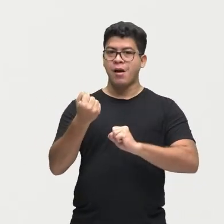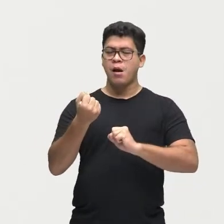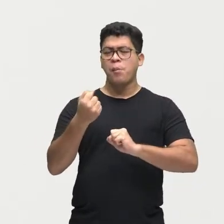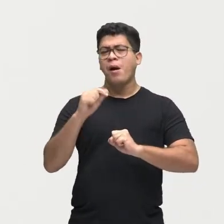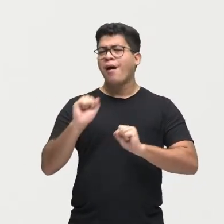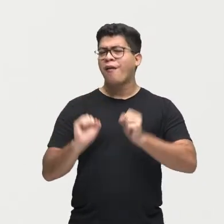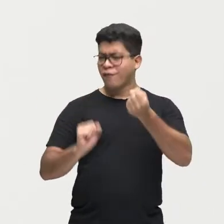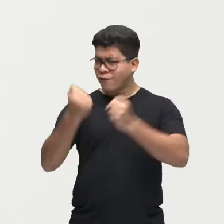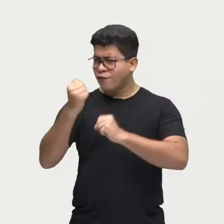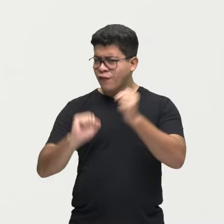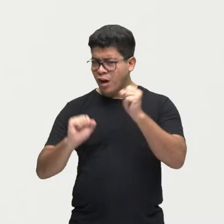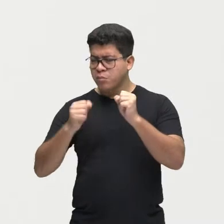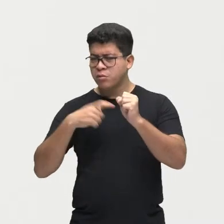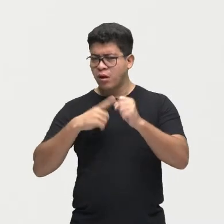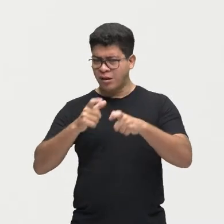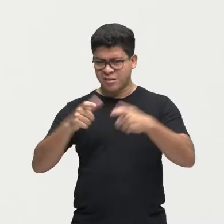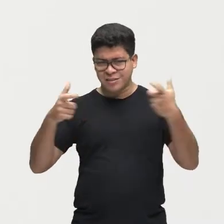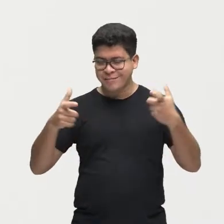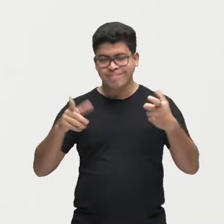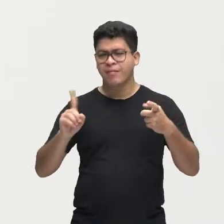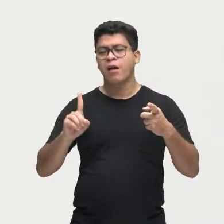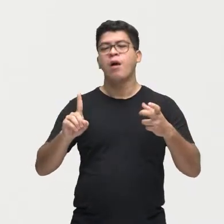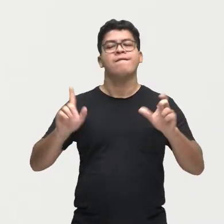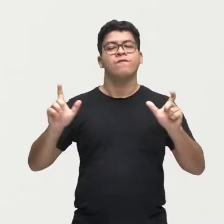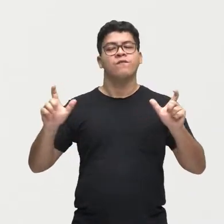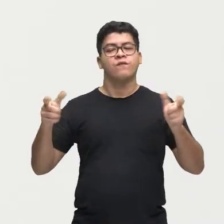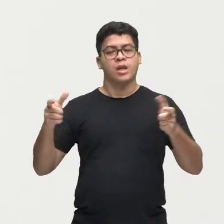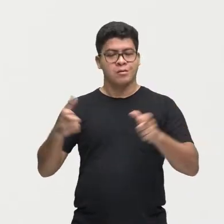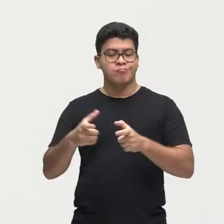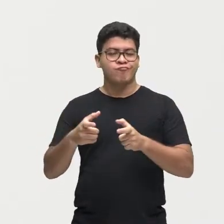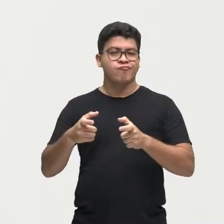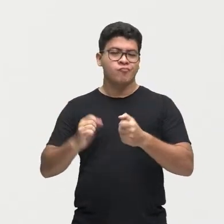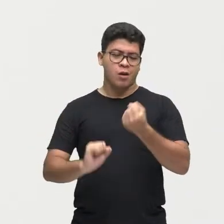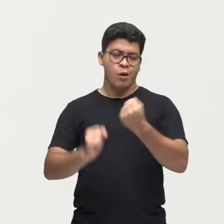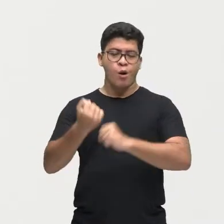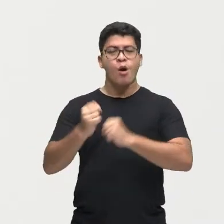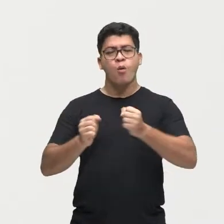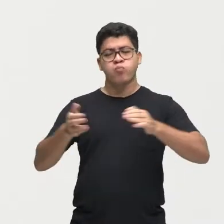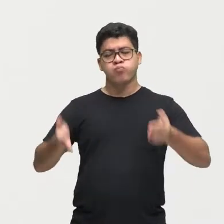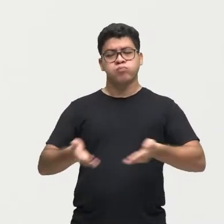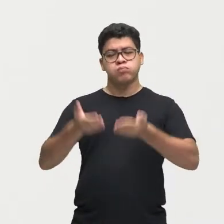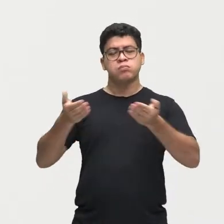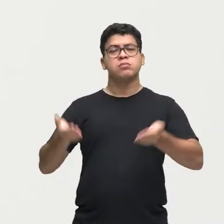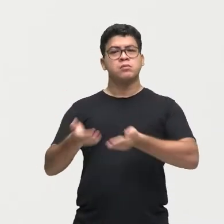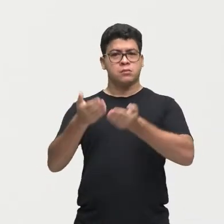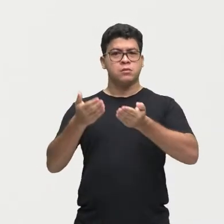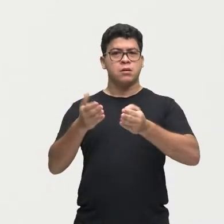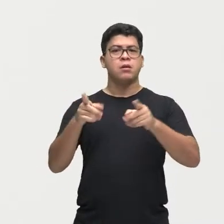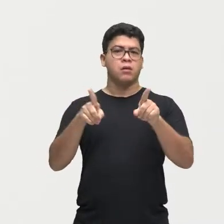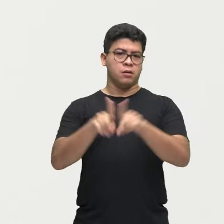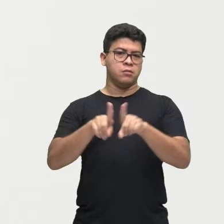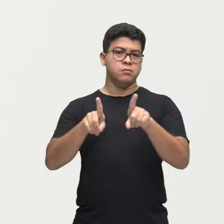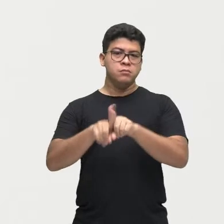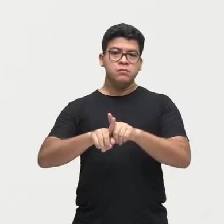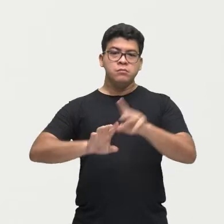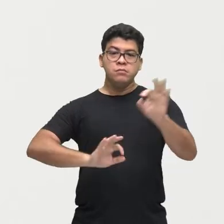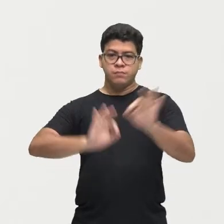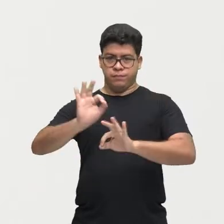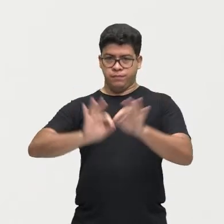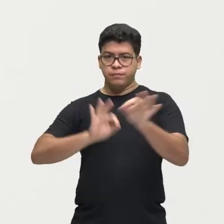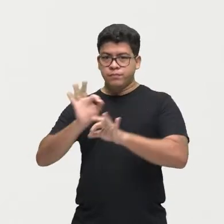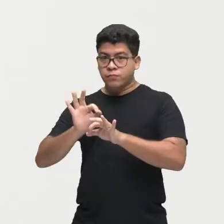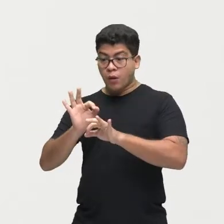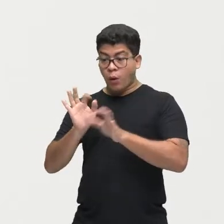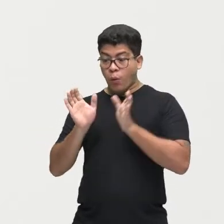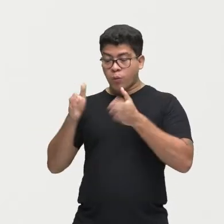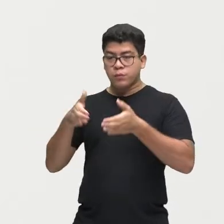exportação era certeza de bons lucros, o Estado, por sua vez, estimulava o desenvolvimento aí dessas manufaturas. E